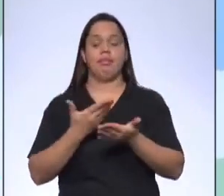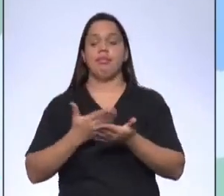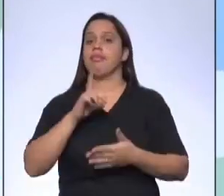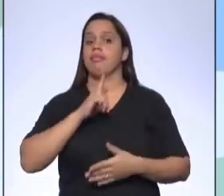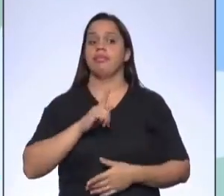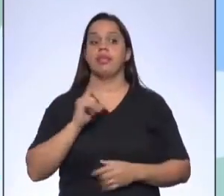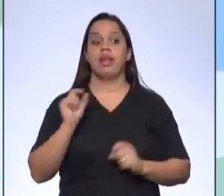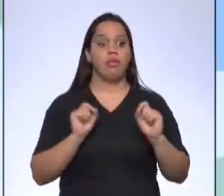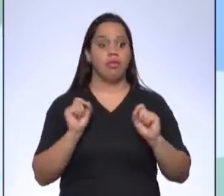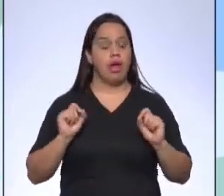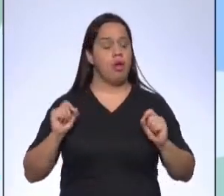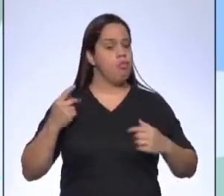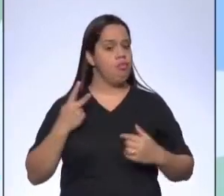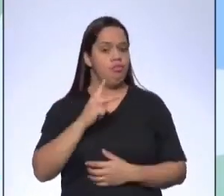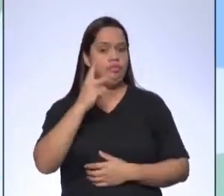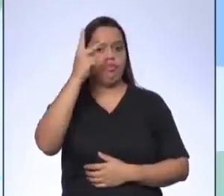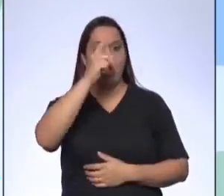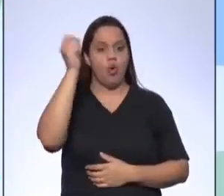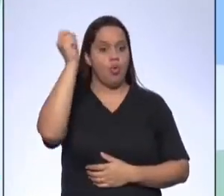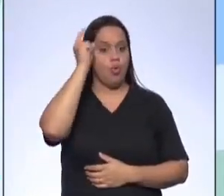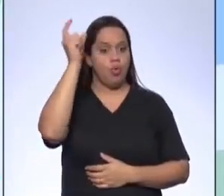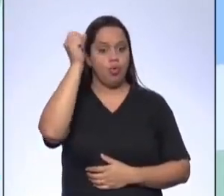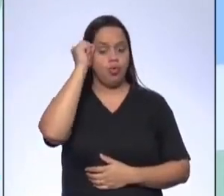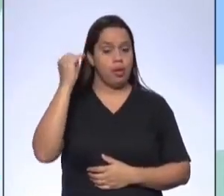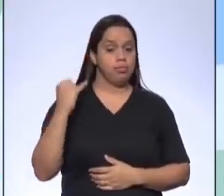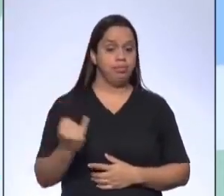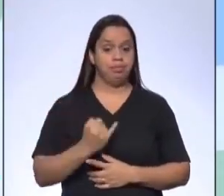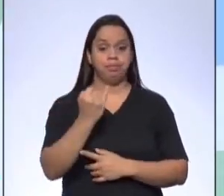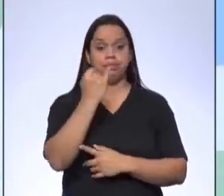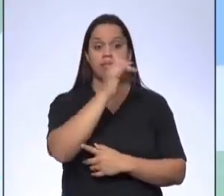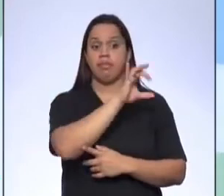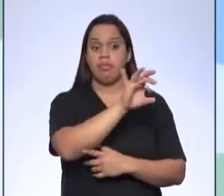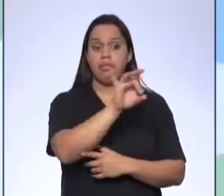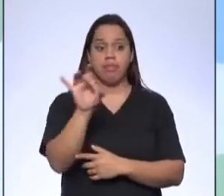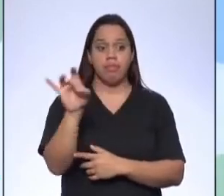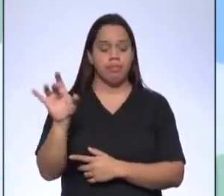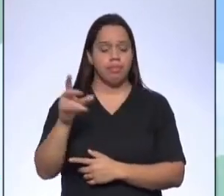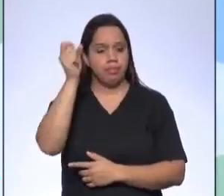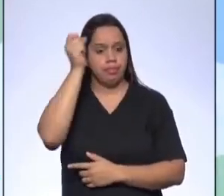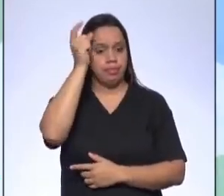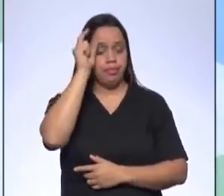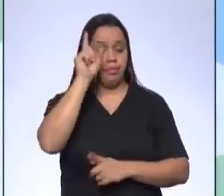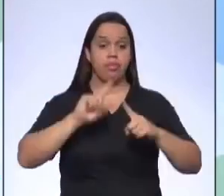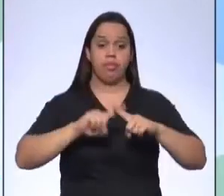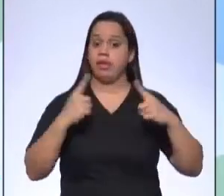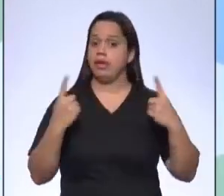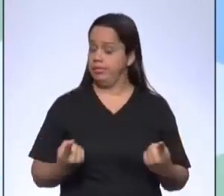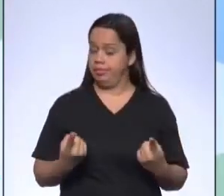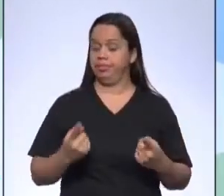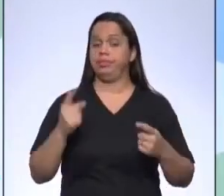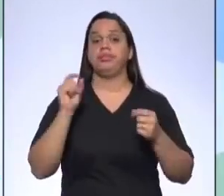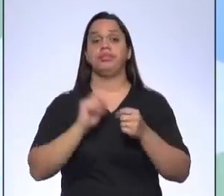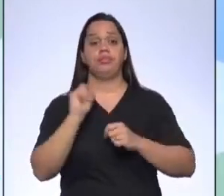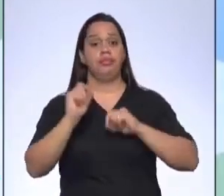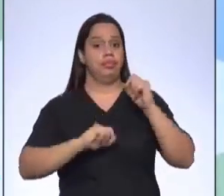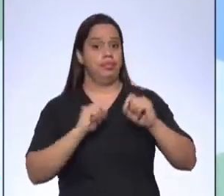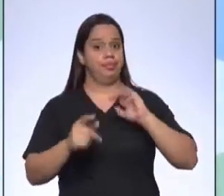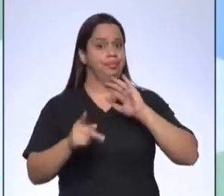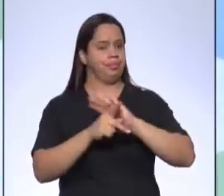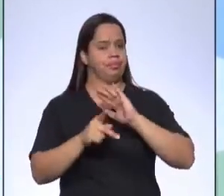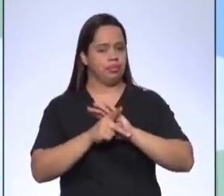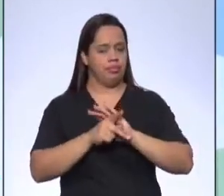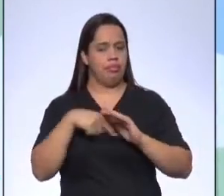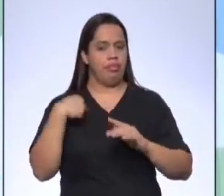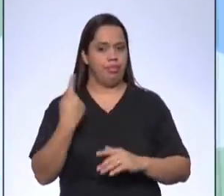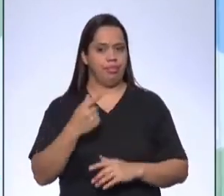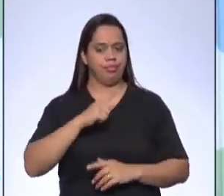valor cultural riquíssimo para cada cultura, mas para exercer a atitude historiadora,